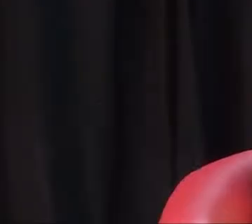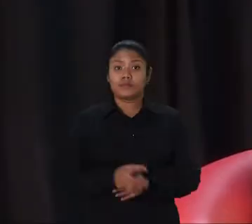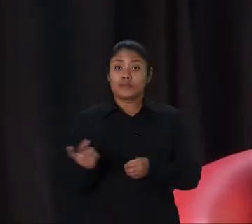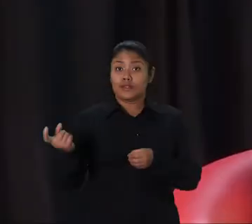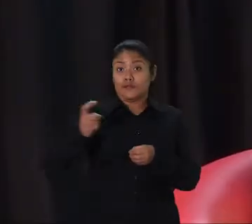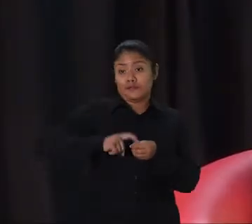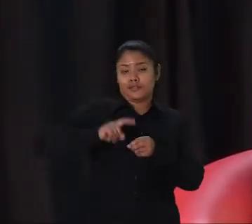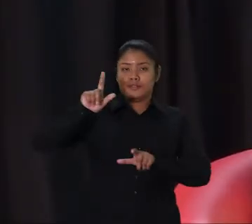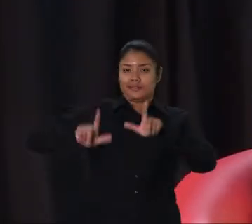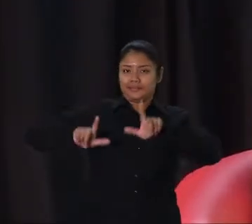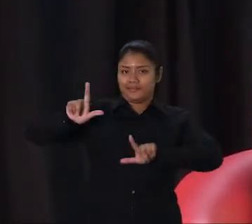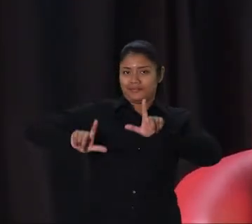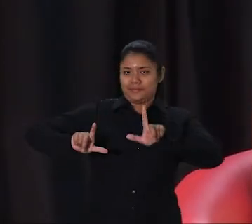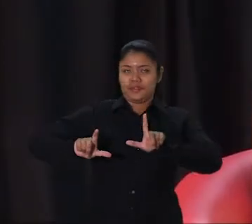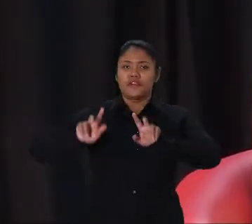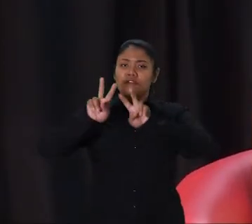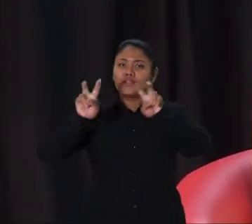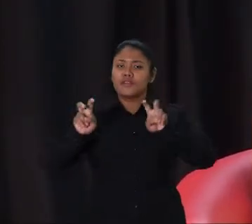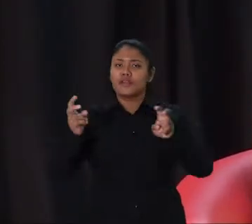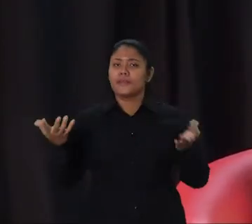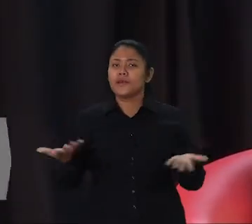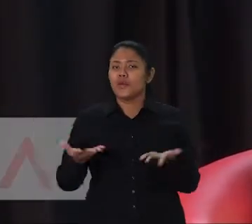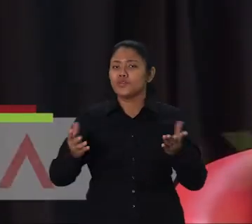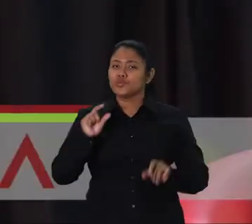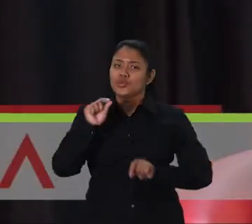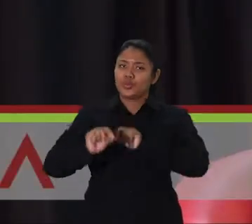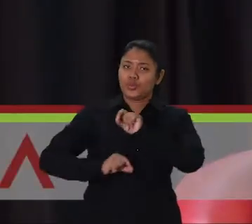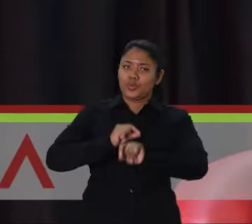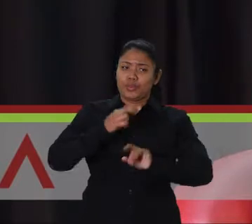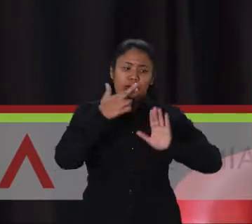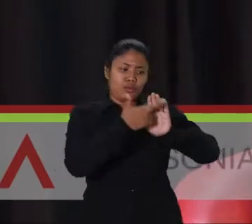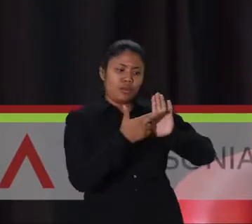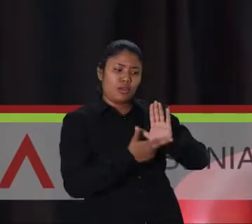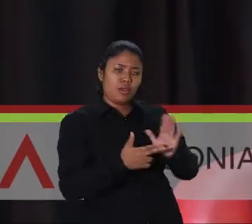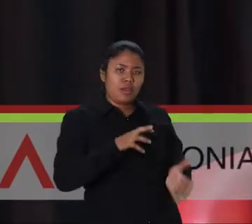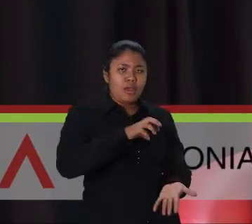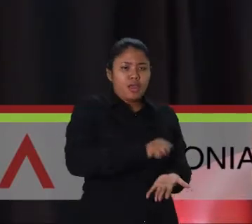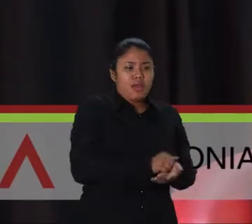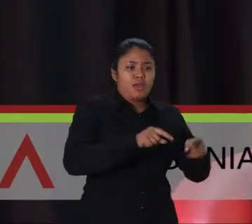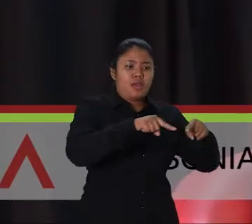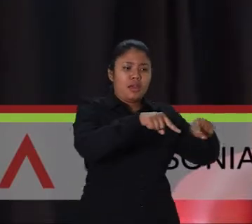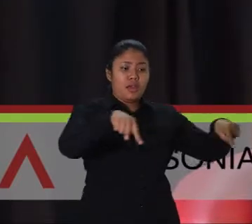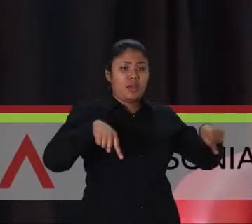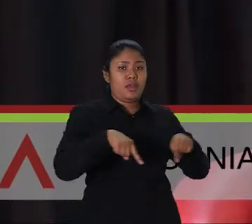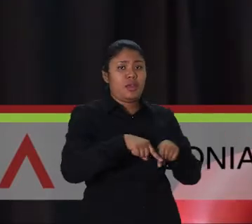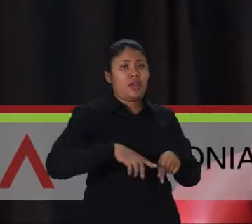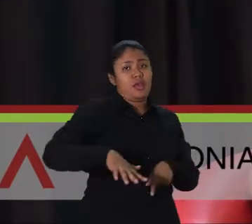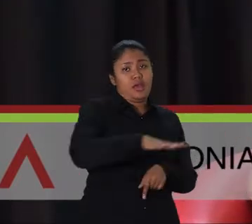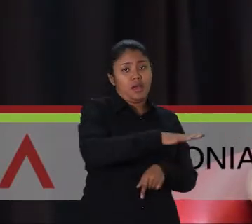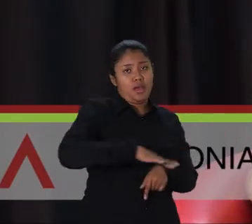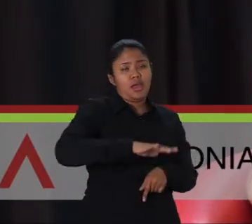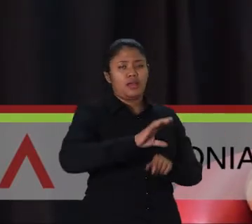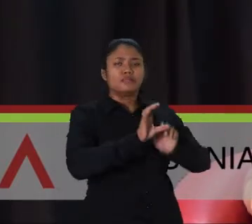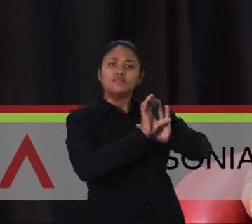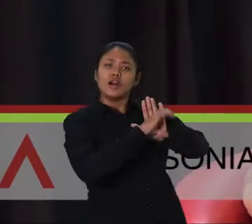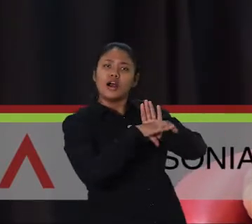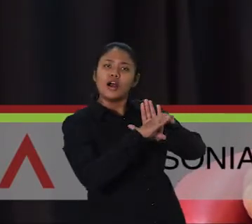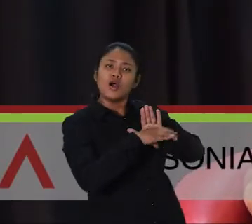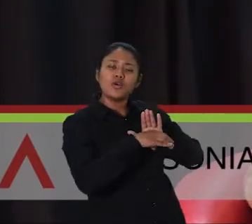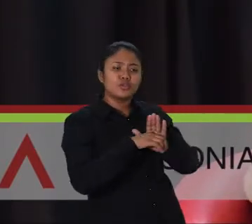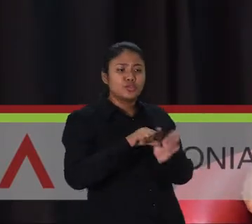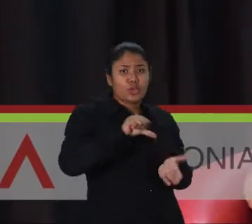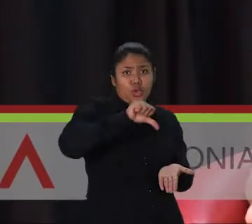de volta com o programa alcance o tema de hoje é a regularização fundiária o conceito de núcleo